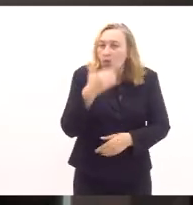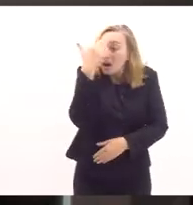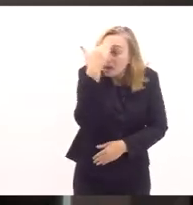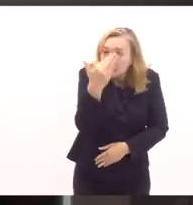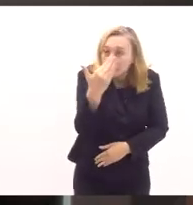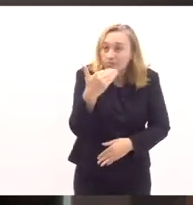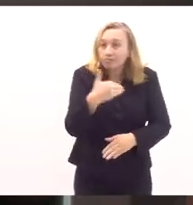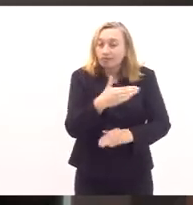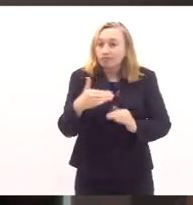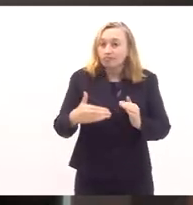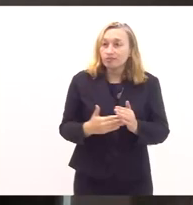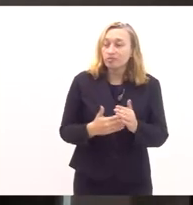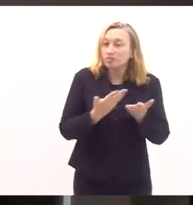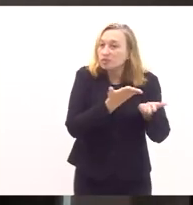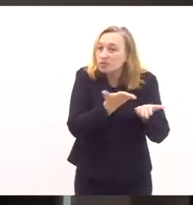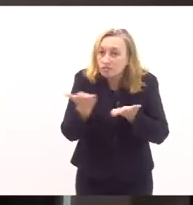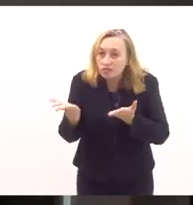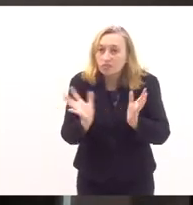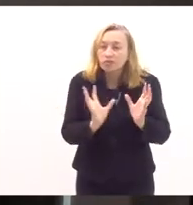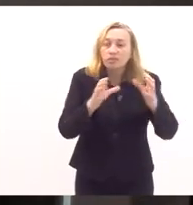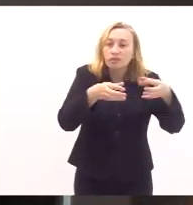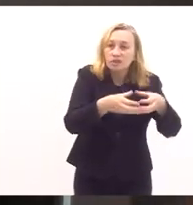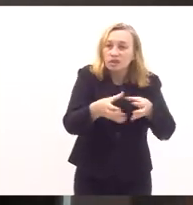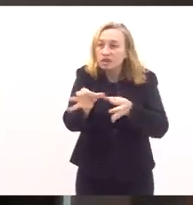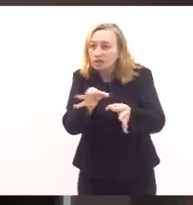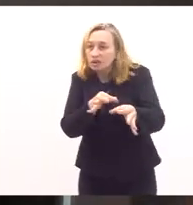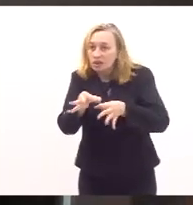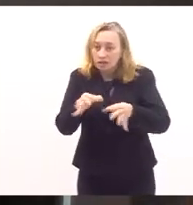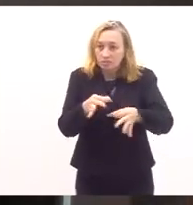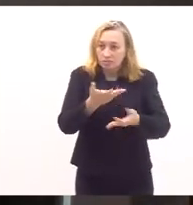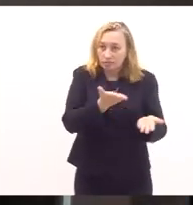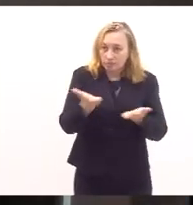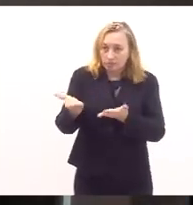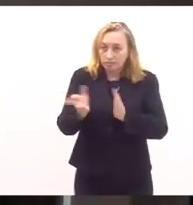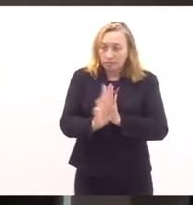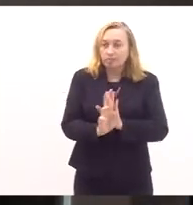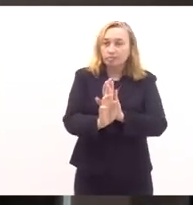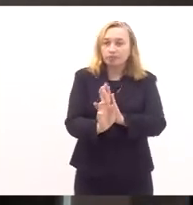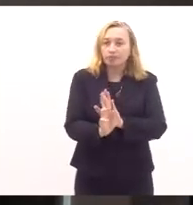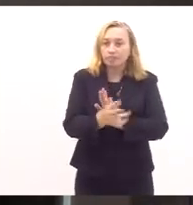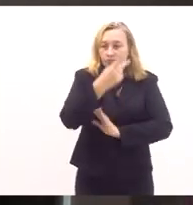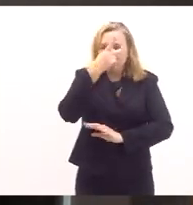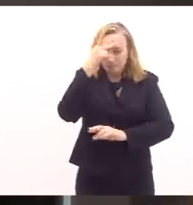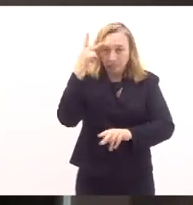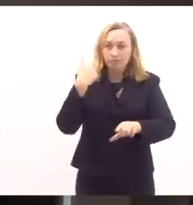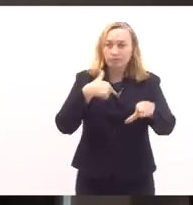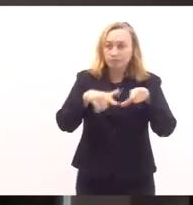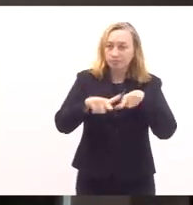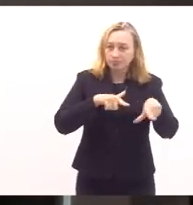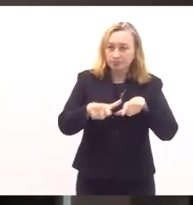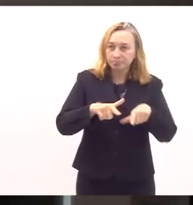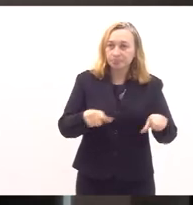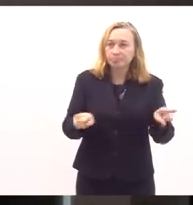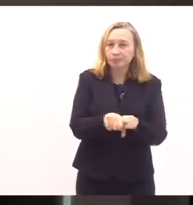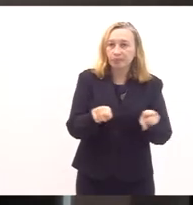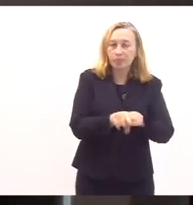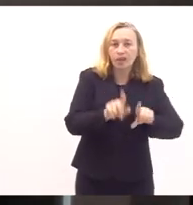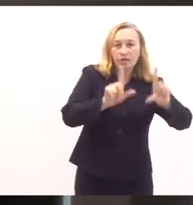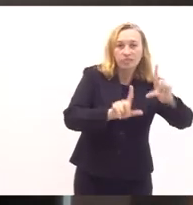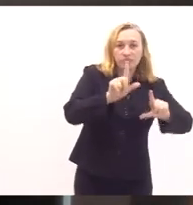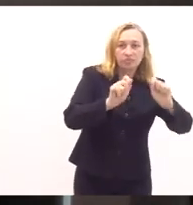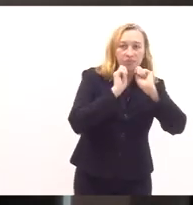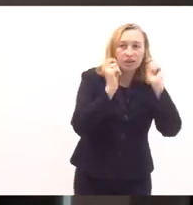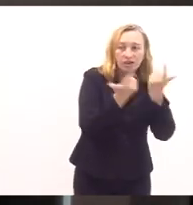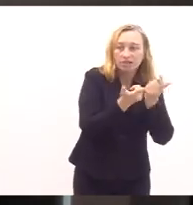a todas as centrais, a todas as organizações, a todos os trabalhadores, aos trabalhadores também da TV Alerj,